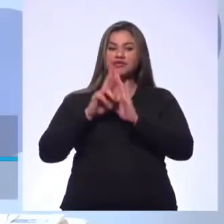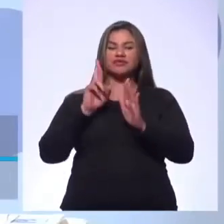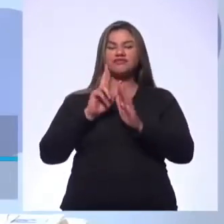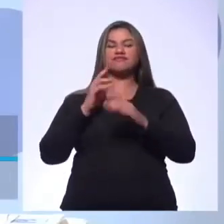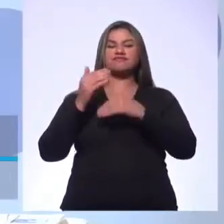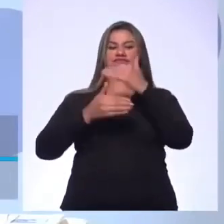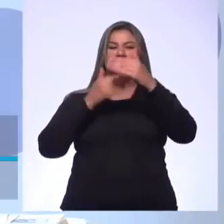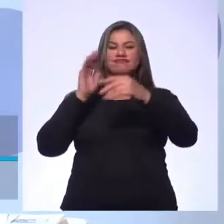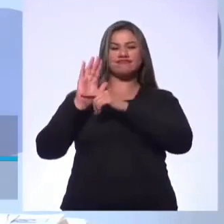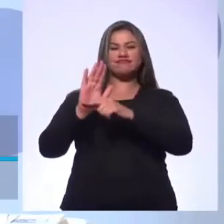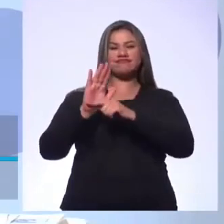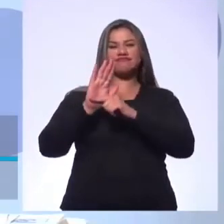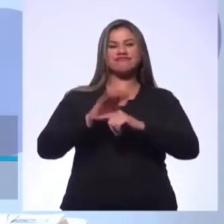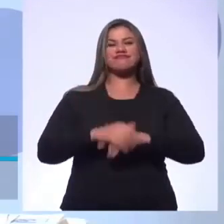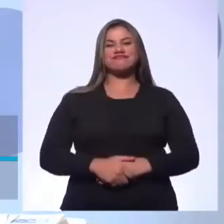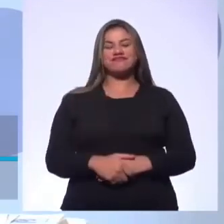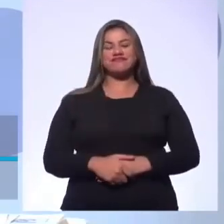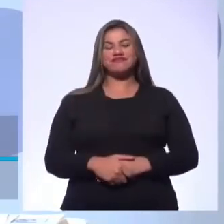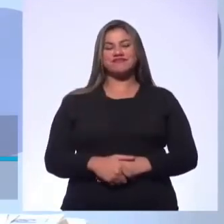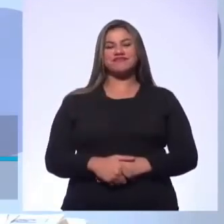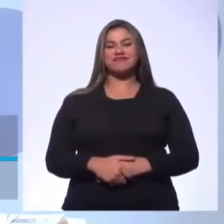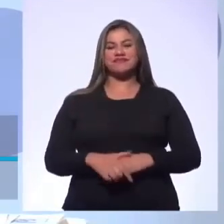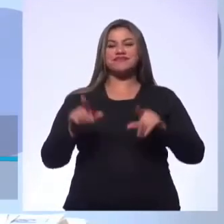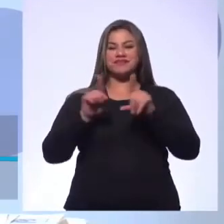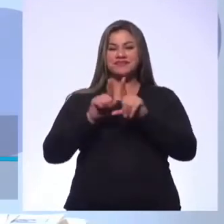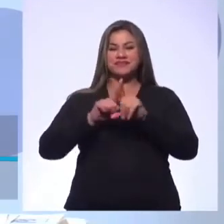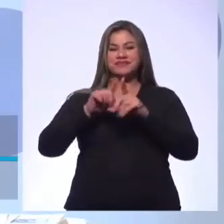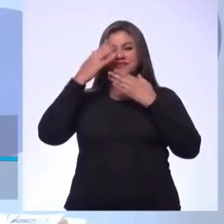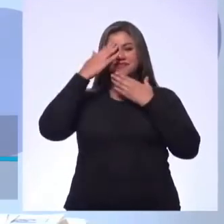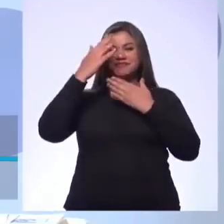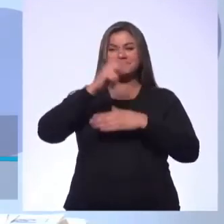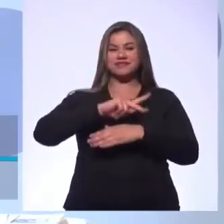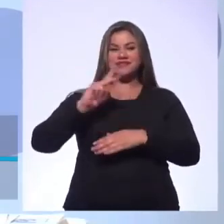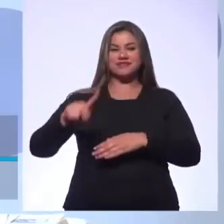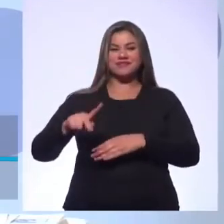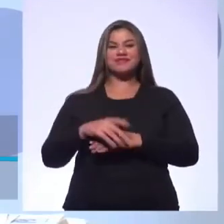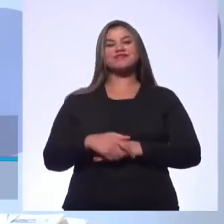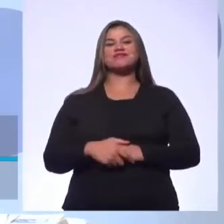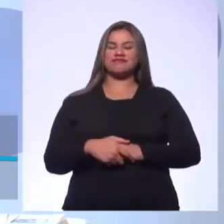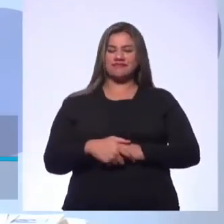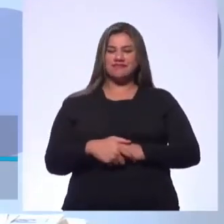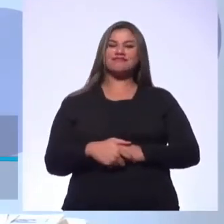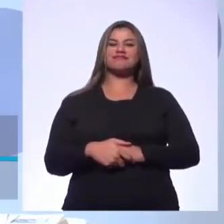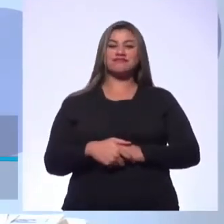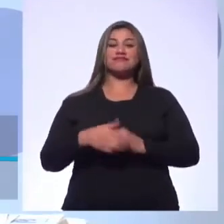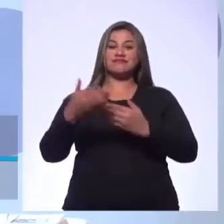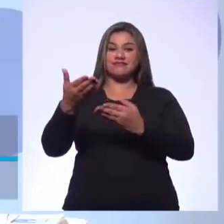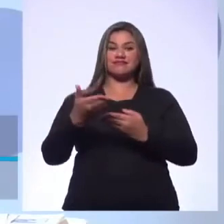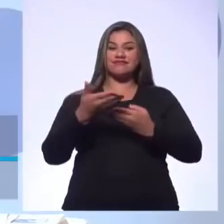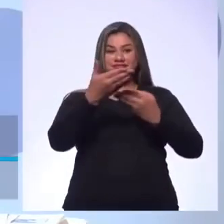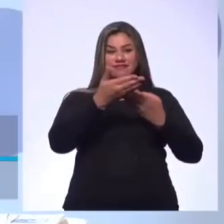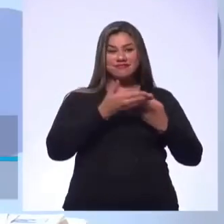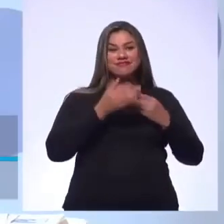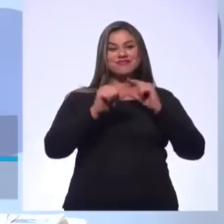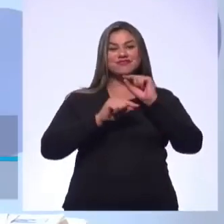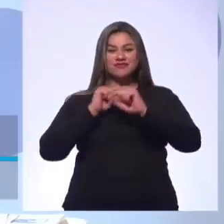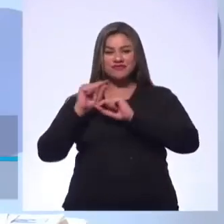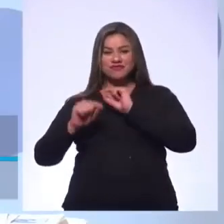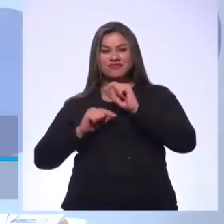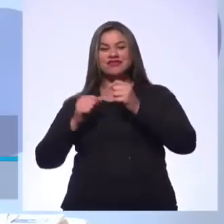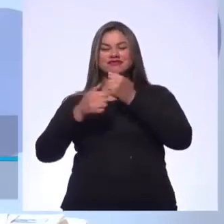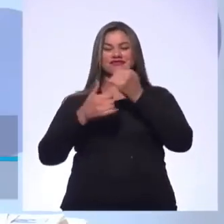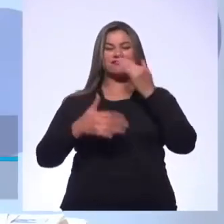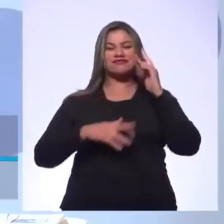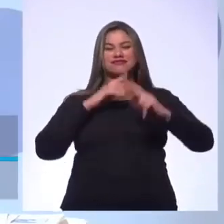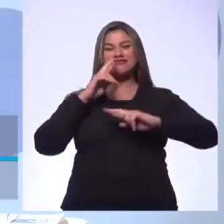possa ajudar. E os professores também, agradecer aos professores e convocá-los, né, e convidá-los aí a participar também